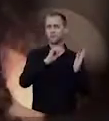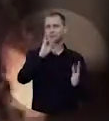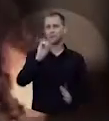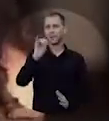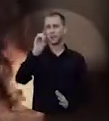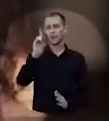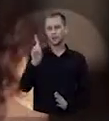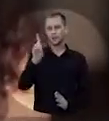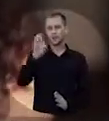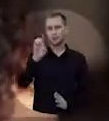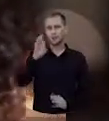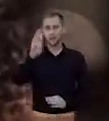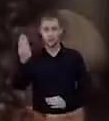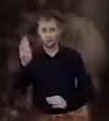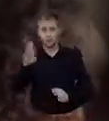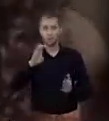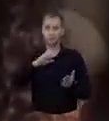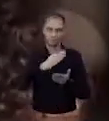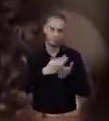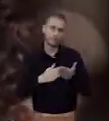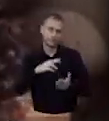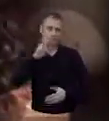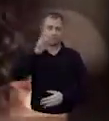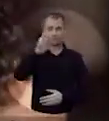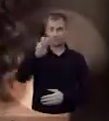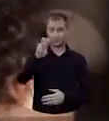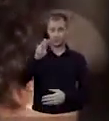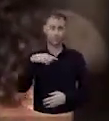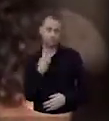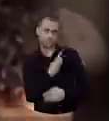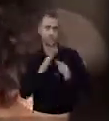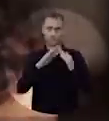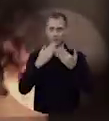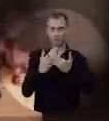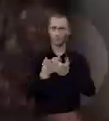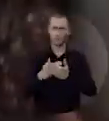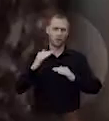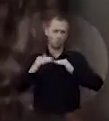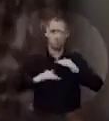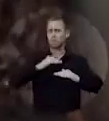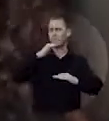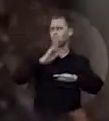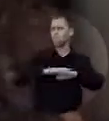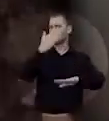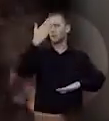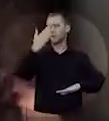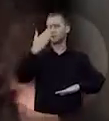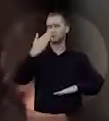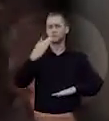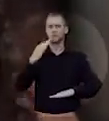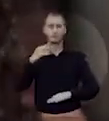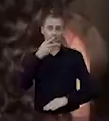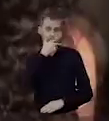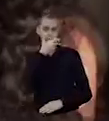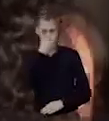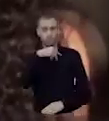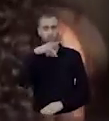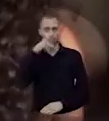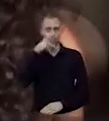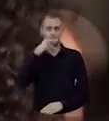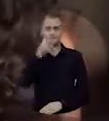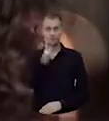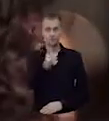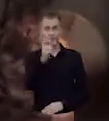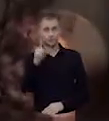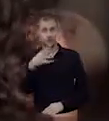5. Aí a nossa escola foi uma das maiores notas de Paraíso. A nossa foi 6.4, a nota do IDEB. O orgulho,